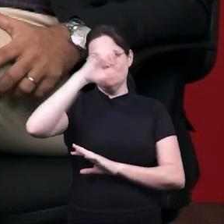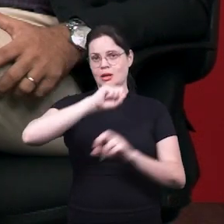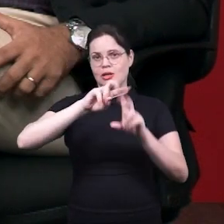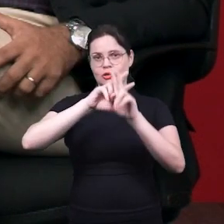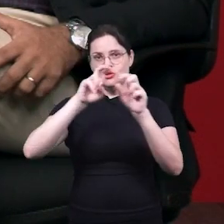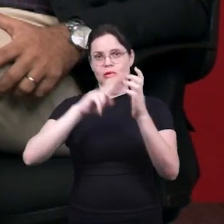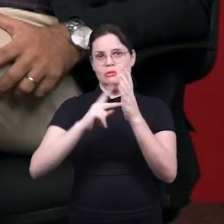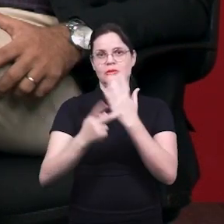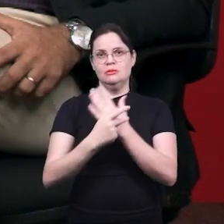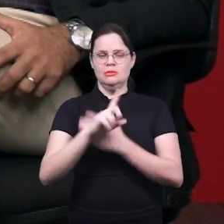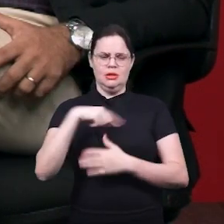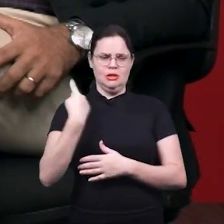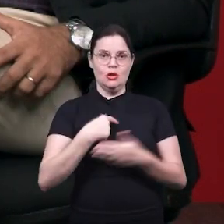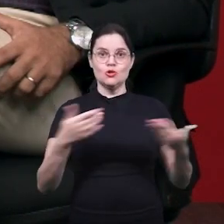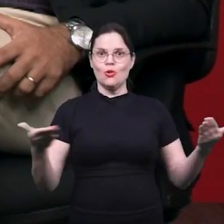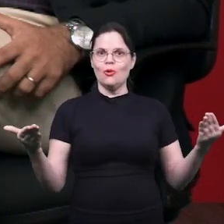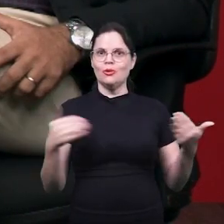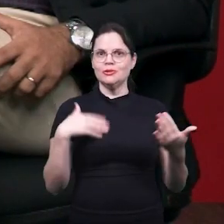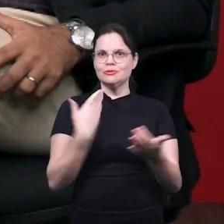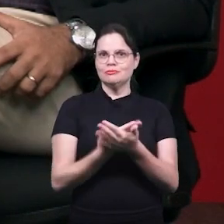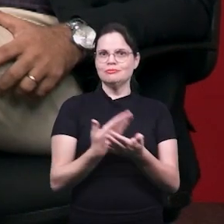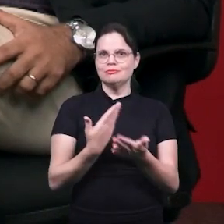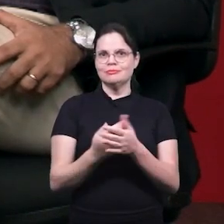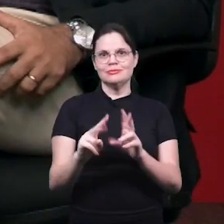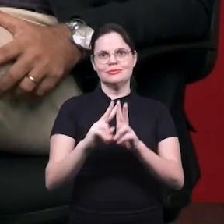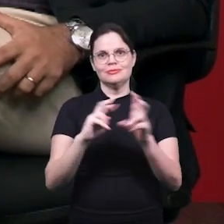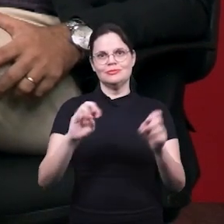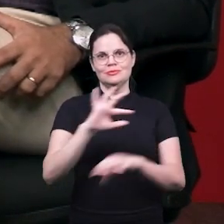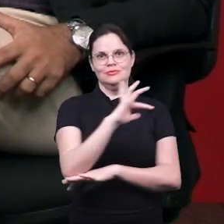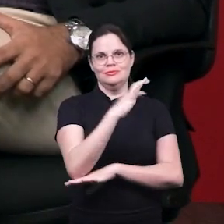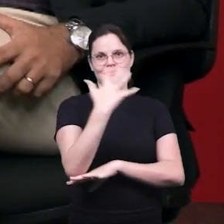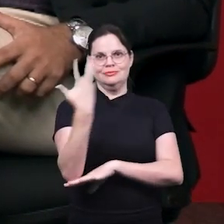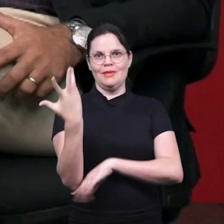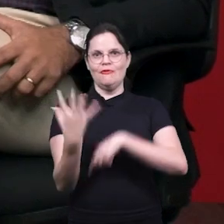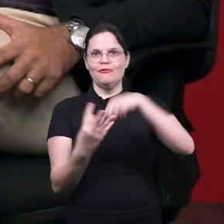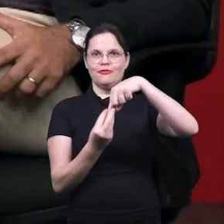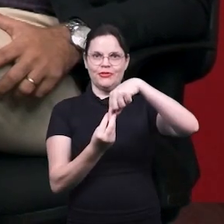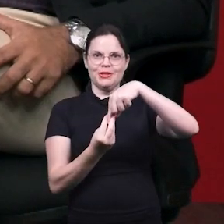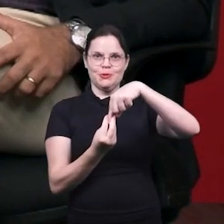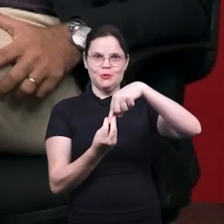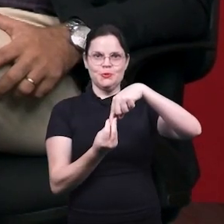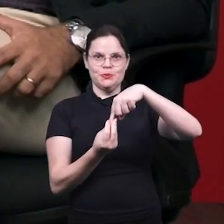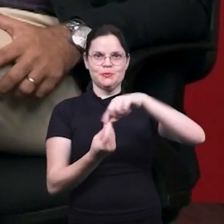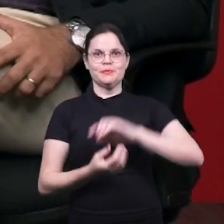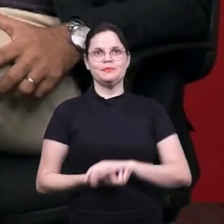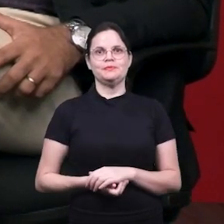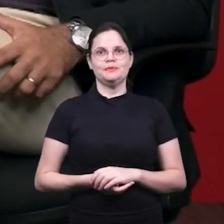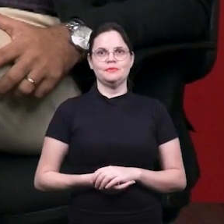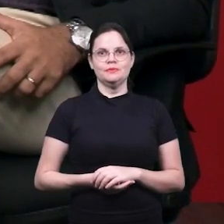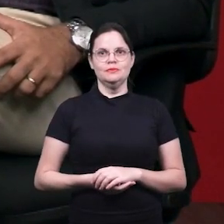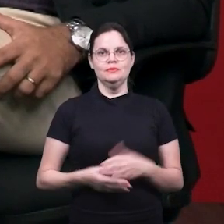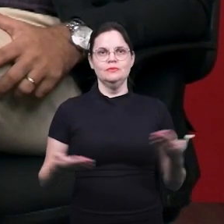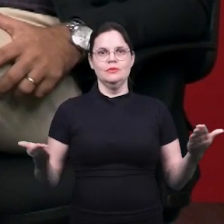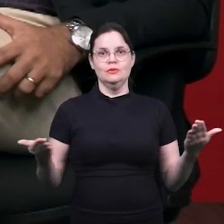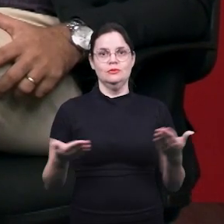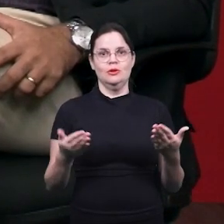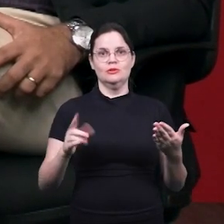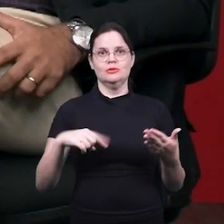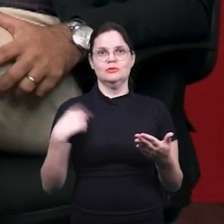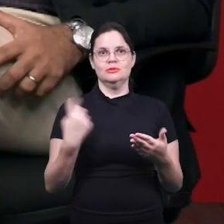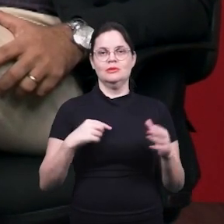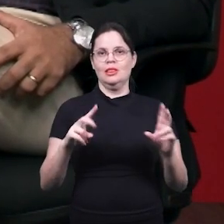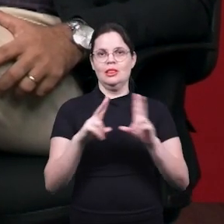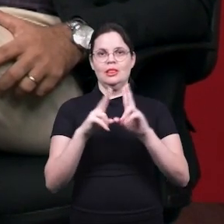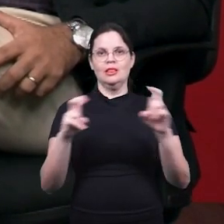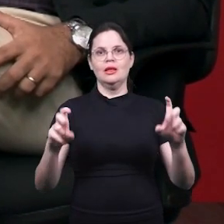figueira. Nós aprendemos aqui um estudo sobre a parábola da figueira. Mas o nosso tema é